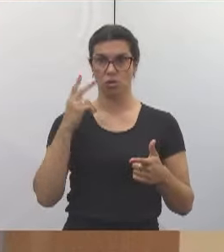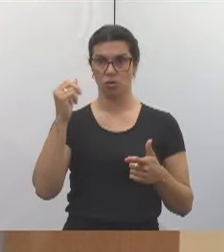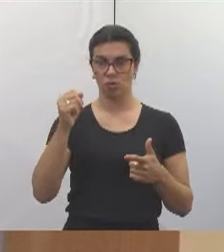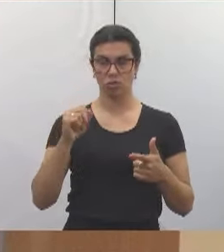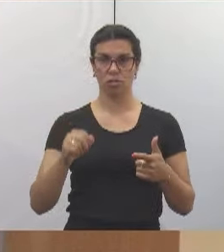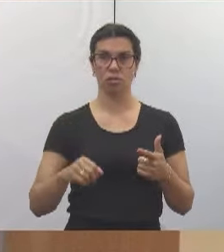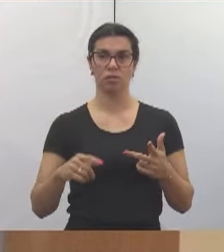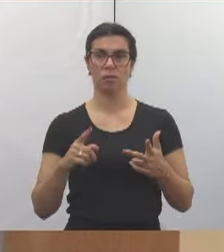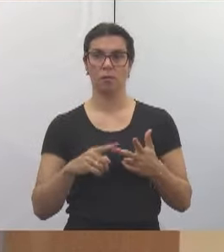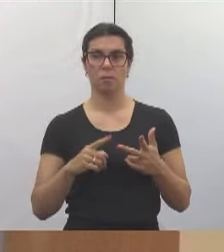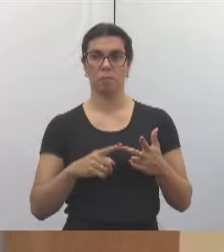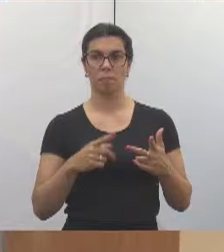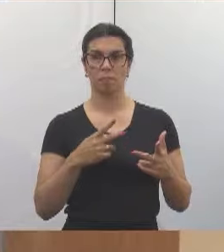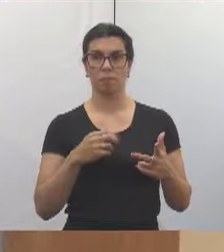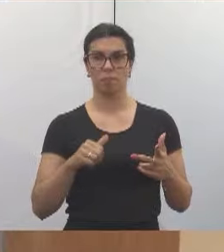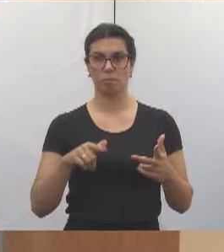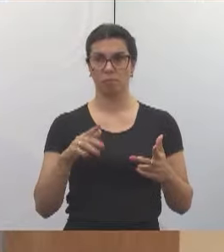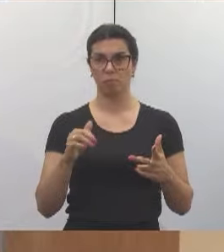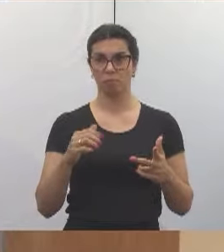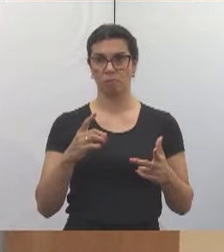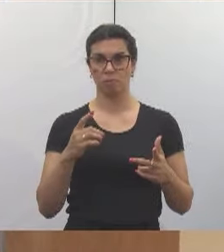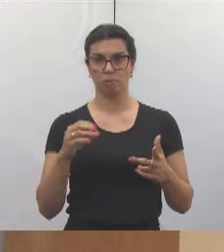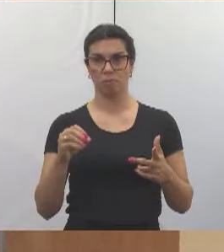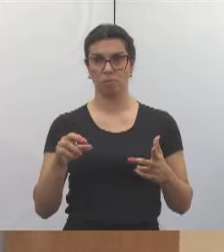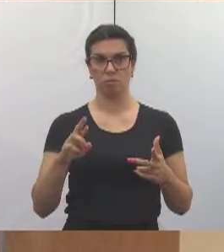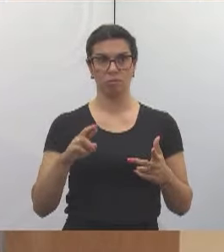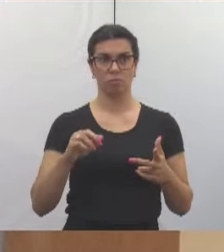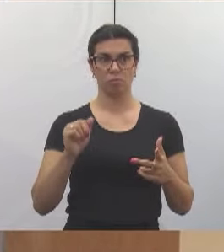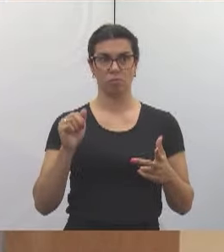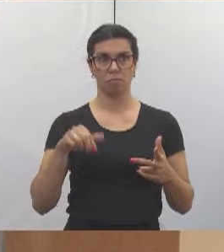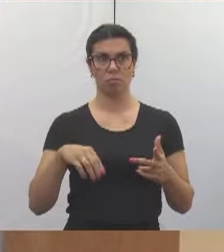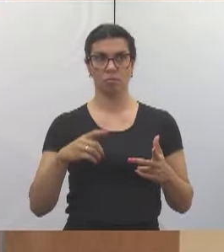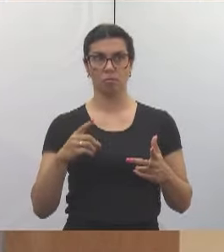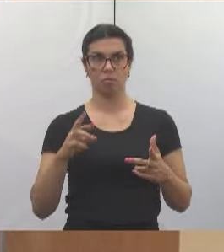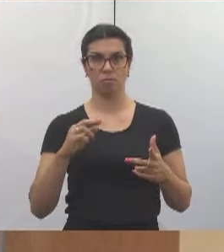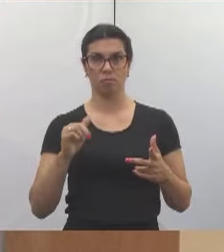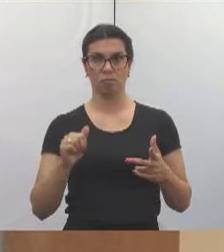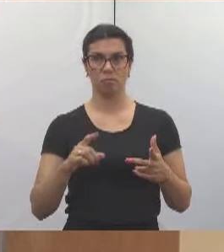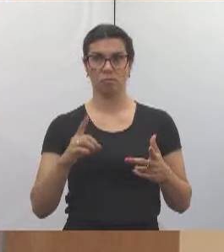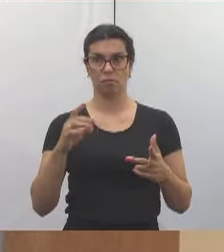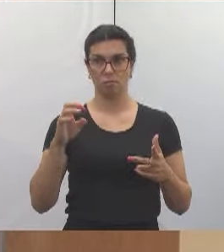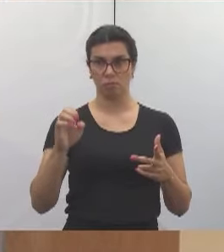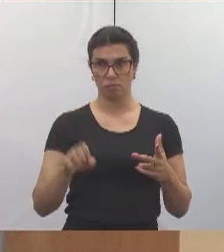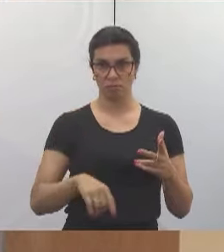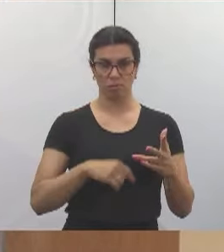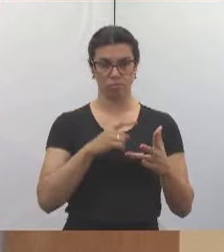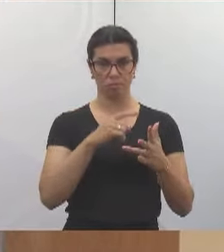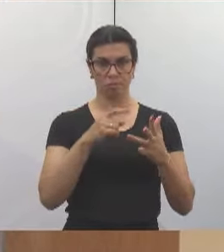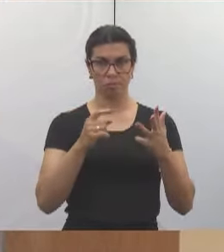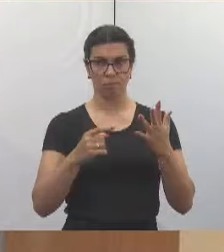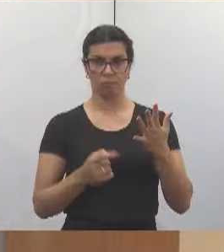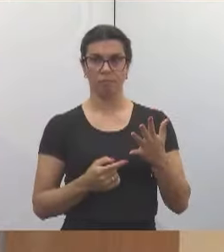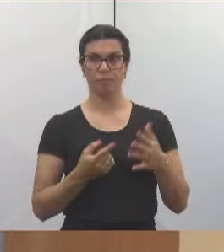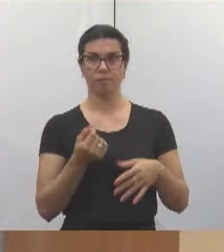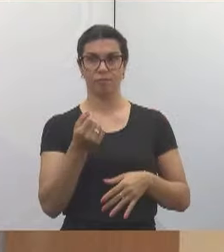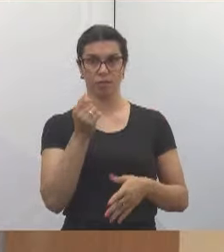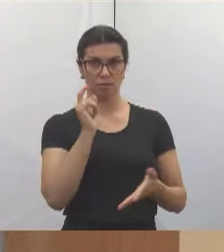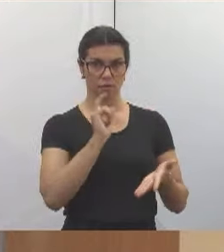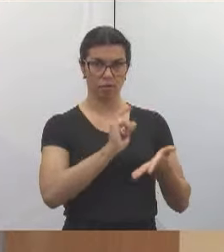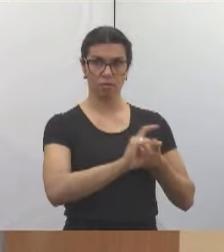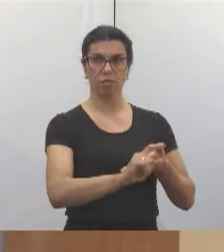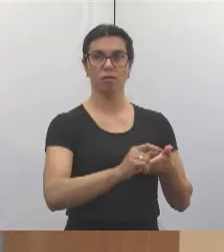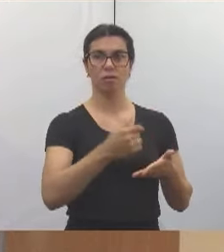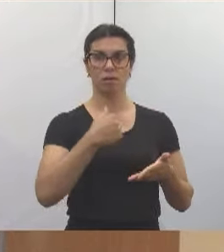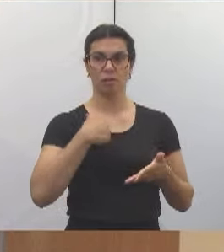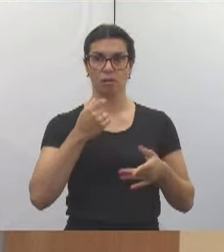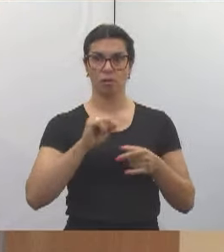Pagador de Andrade, Parque do Sino, tudo lâmpada da LED, que emenda positiva desse